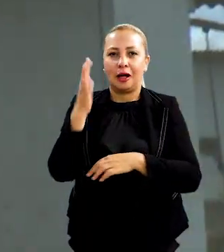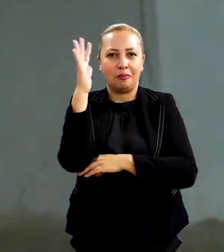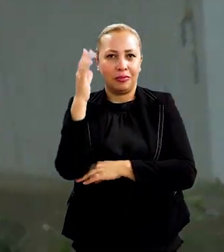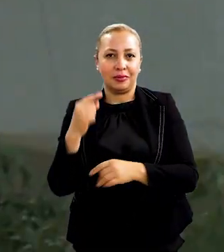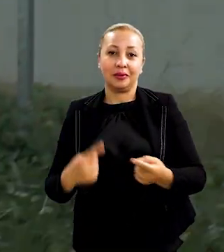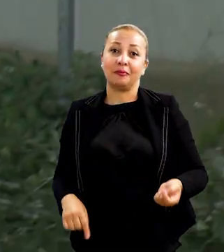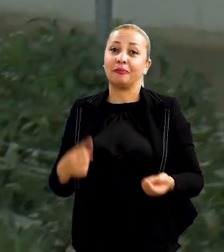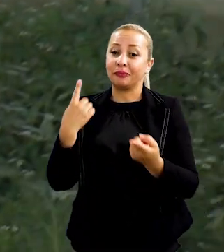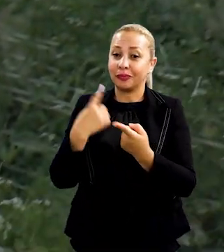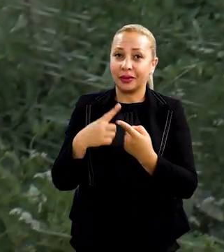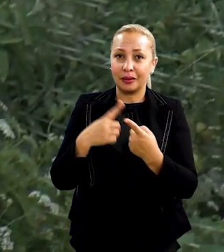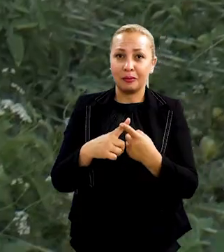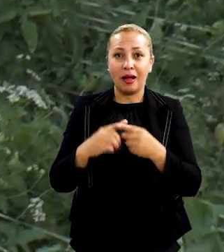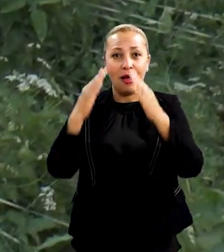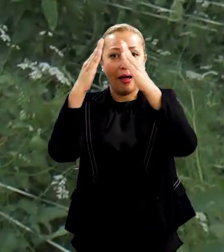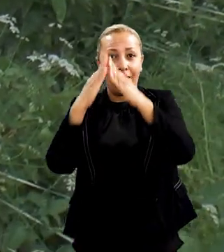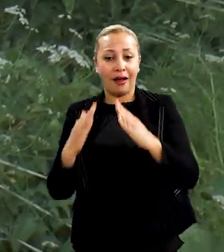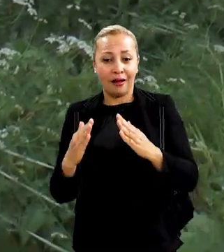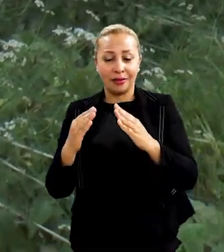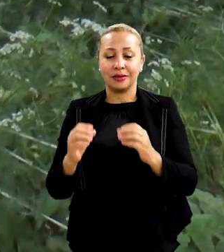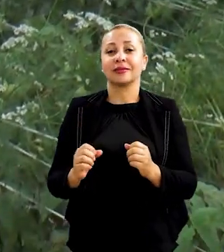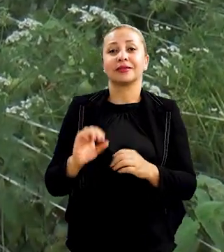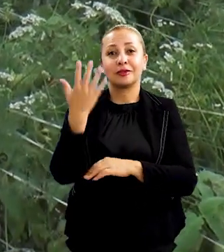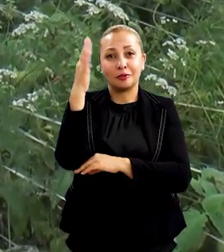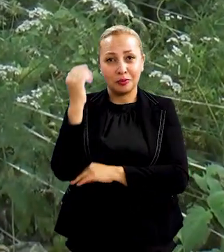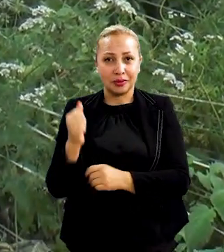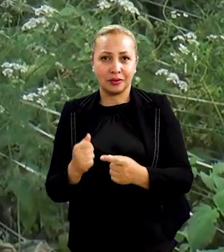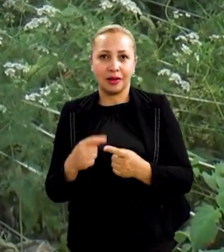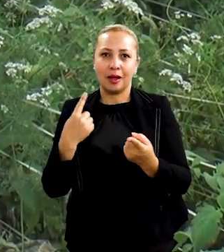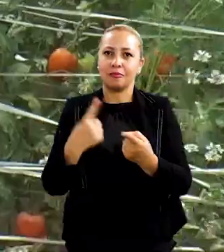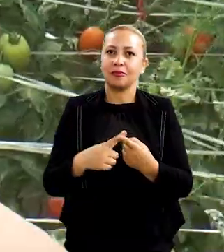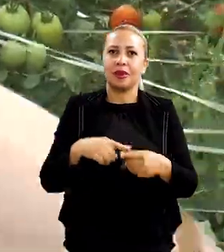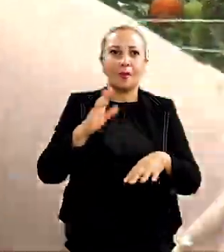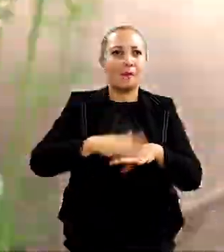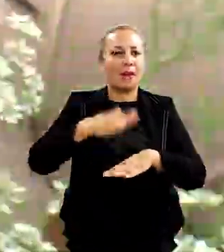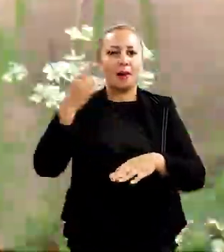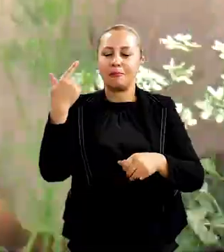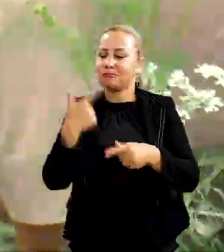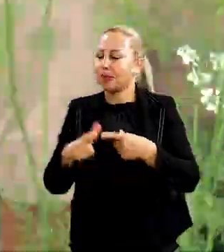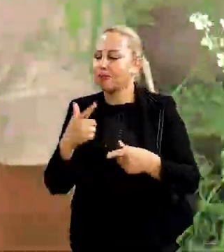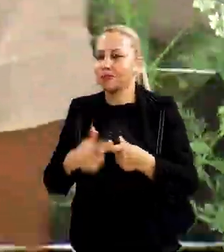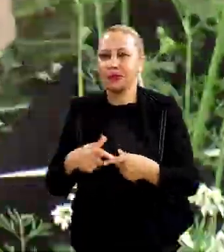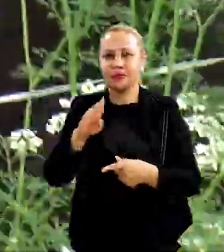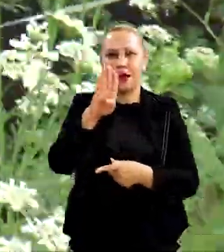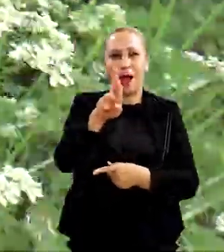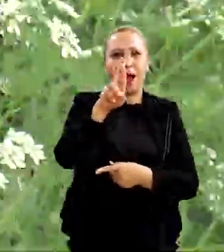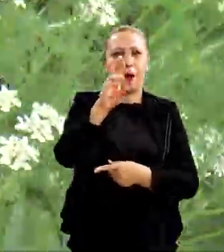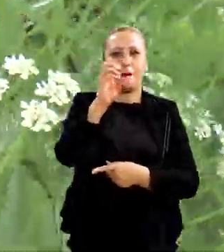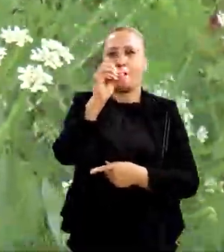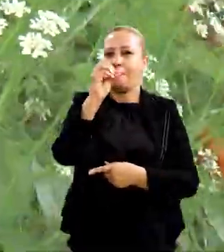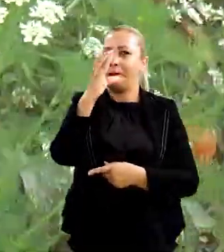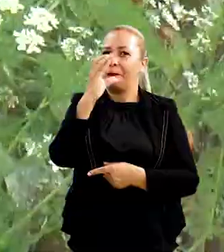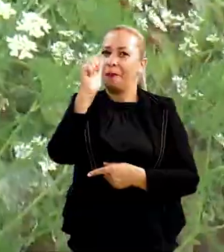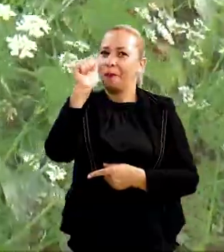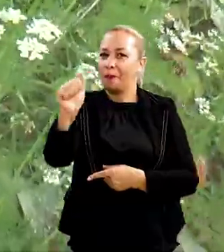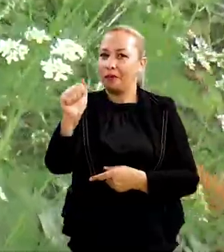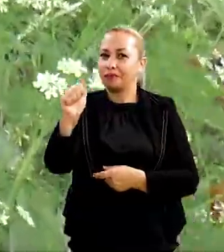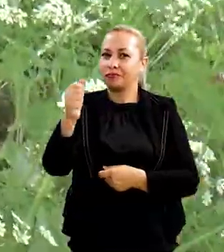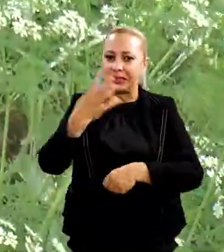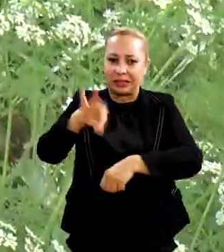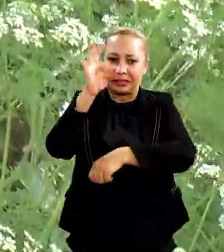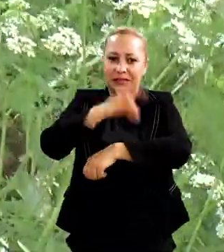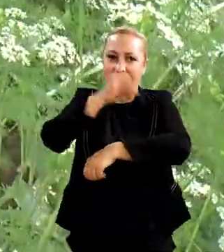coisa, por que casa de vegetação? A principal praga do tomateiro é a broca. Então, se a gente não controlar a broca em campo, a gente